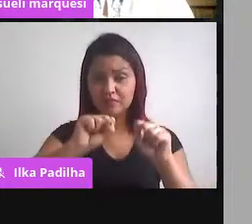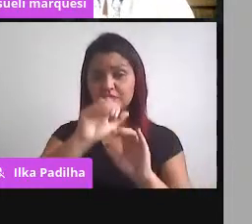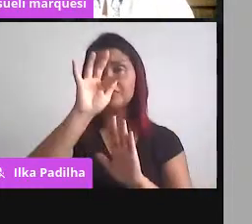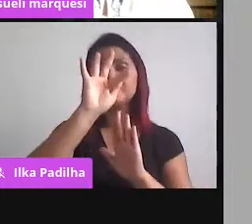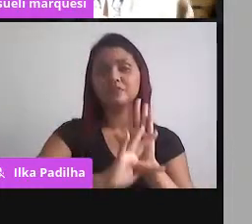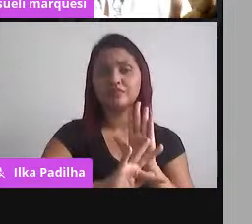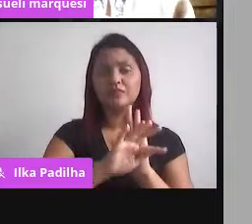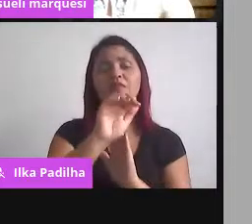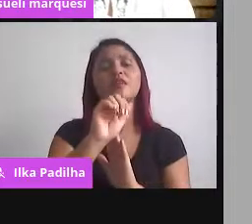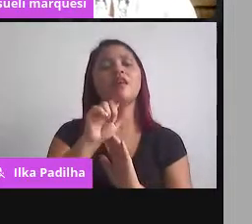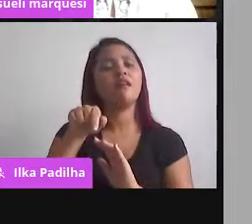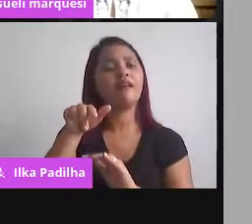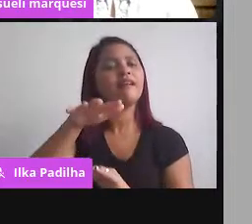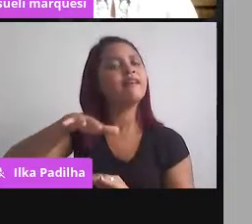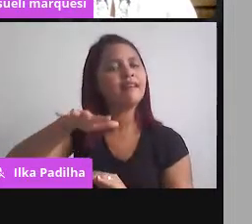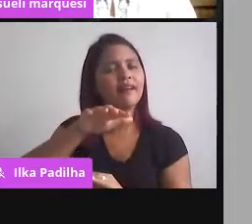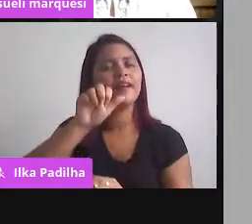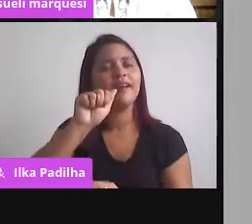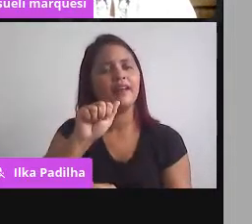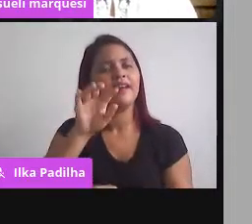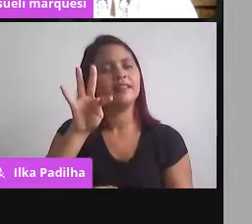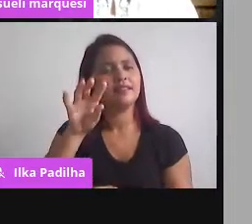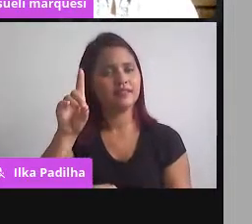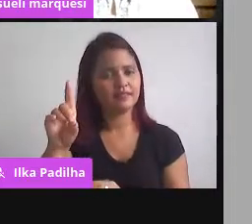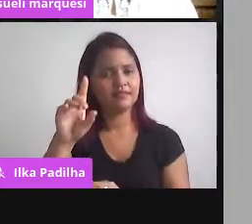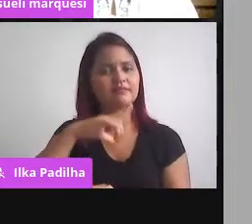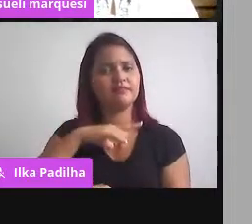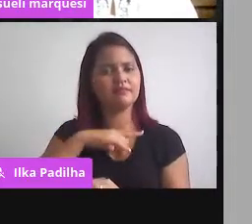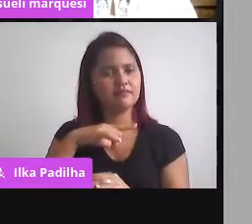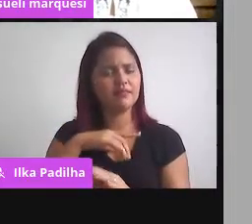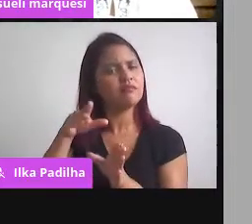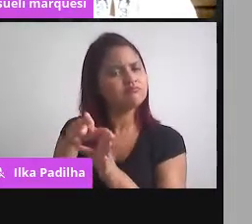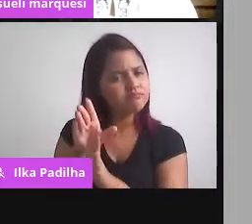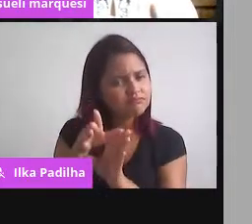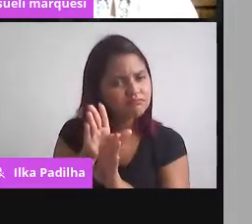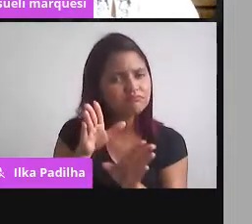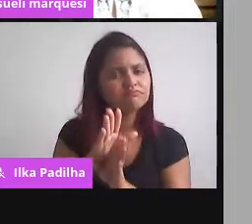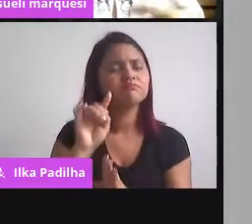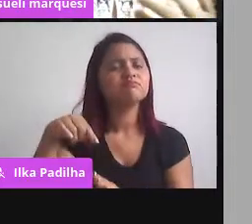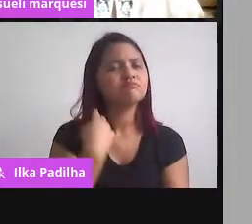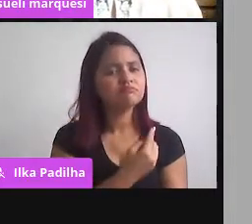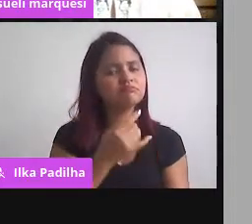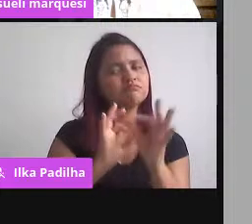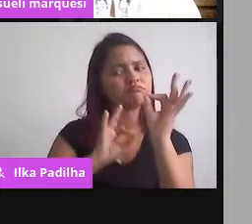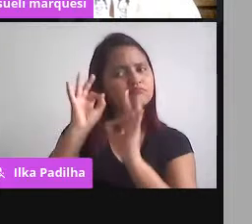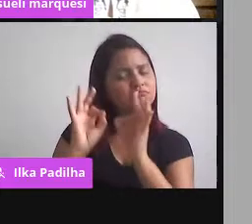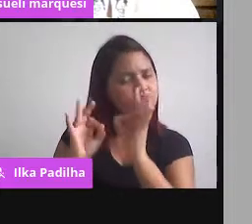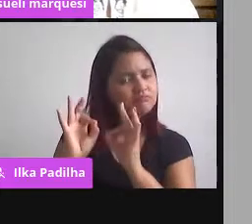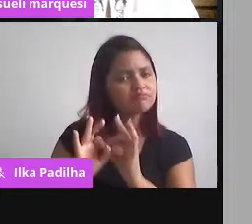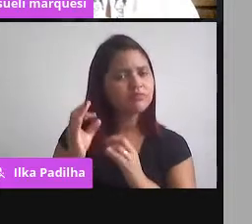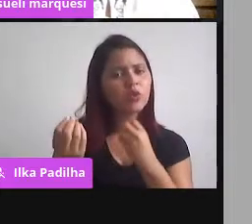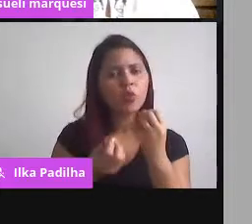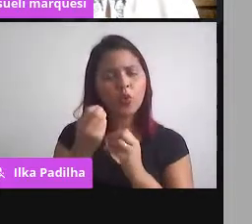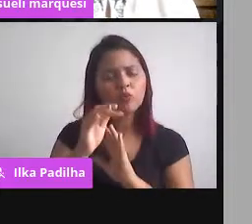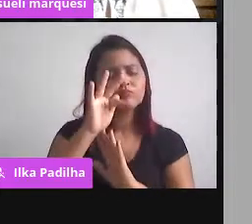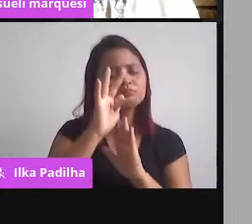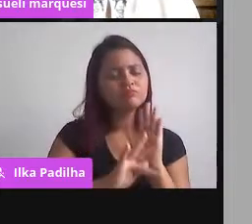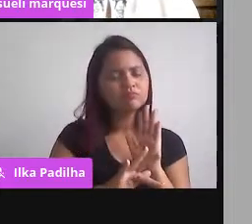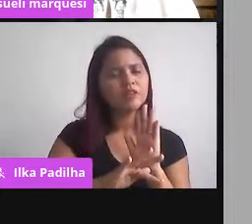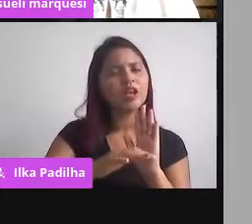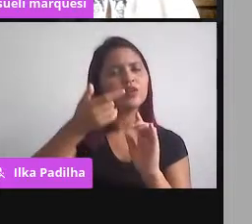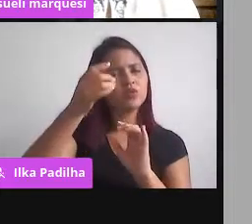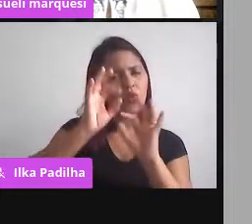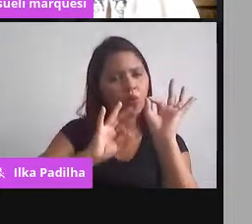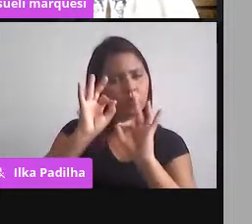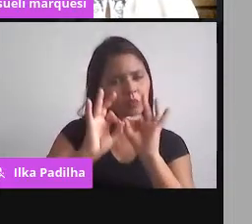TD, verdadeiras orientações para nós montarmos uma retextualização, por exemplo,